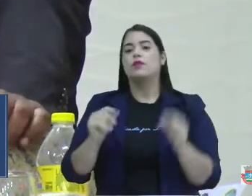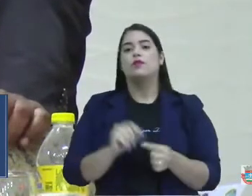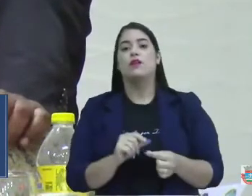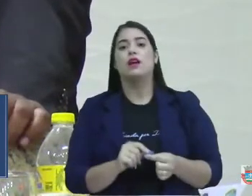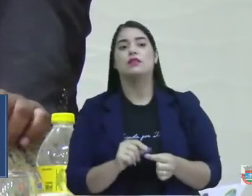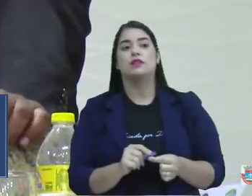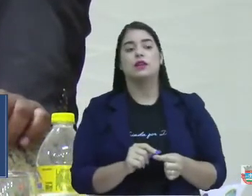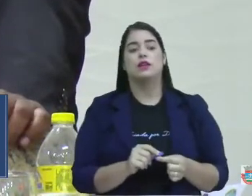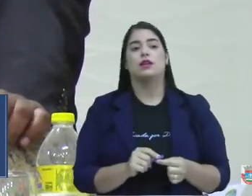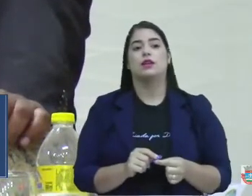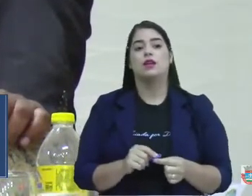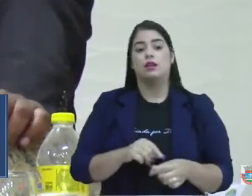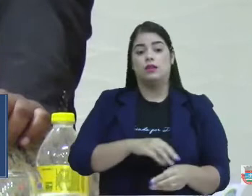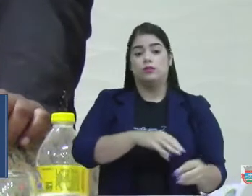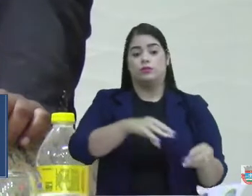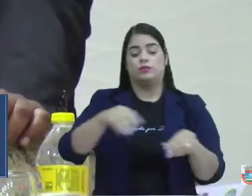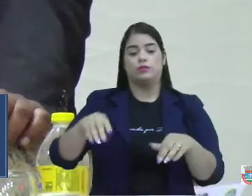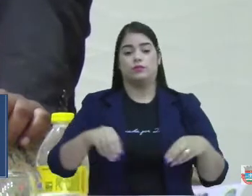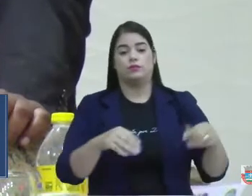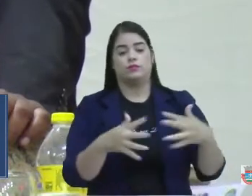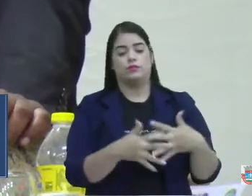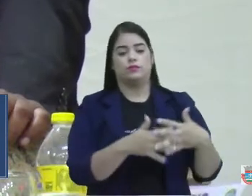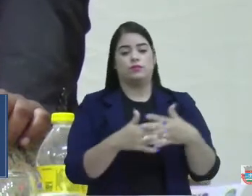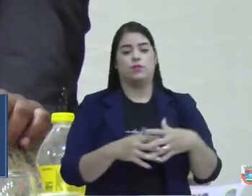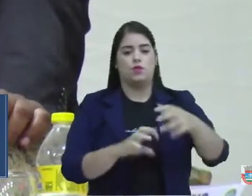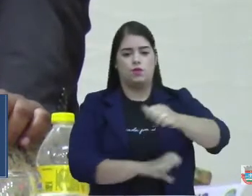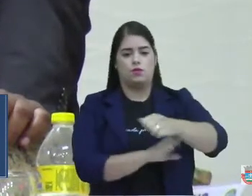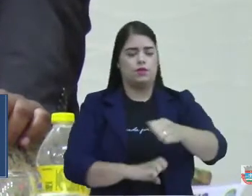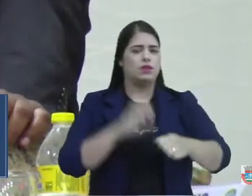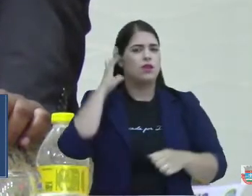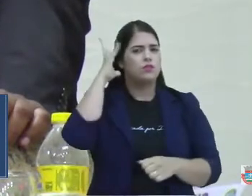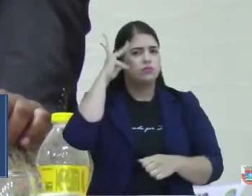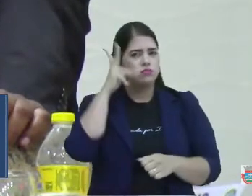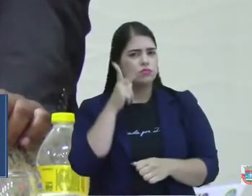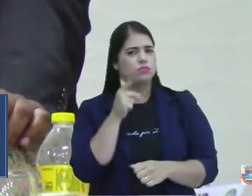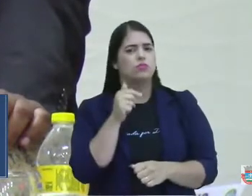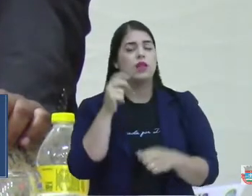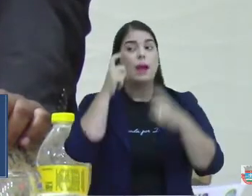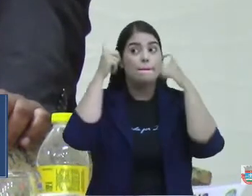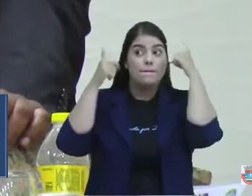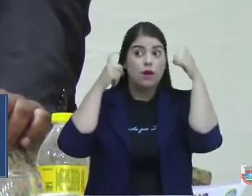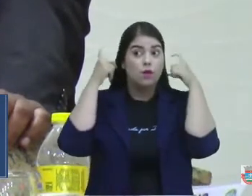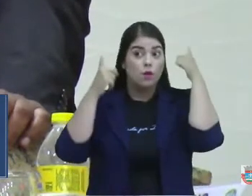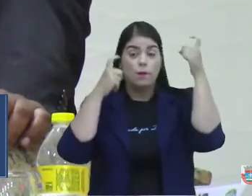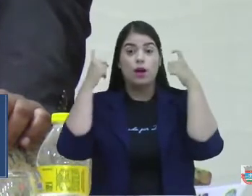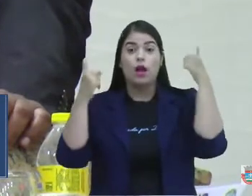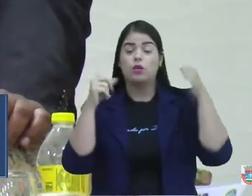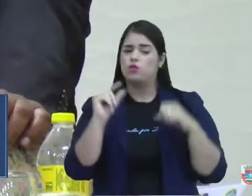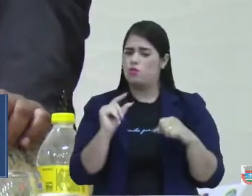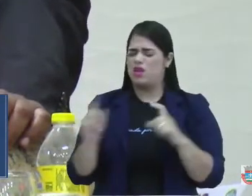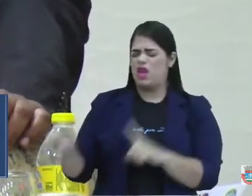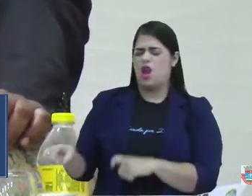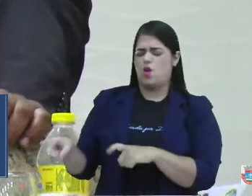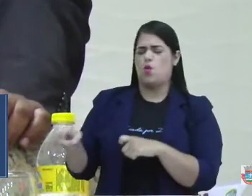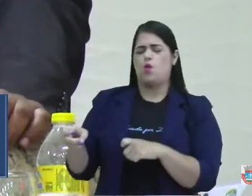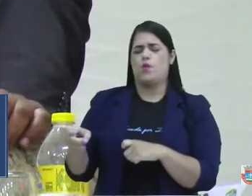terra do povo. Agradecer aí o empresário Zé Almeida, se preocupando com pequenos agricultores da nossa